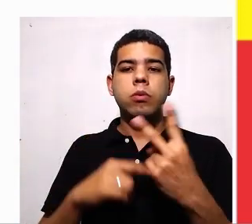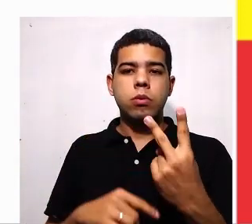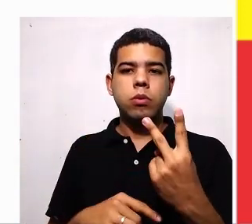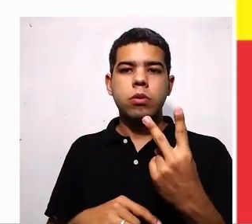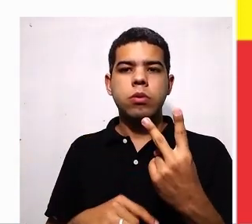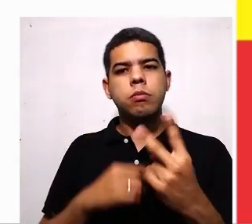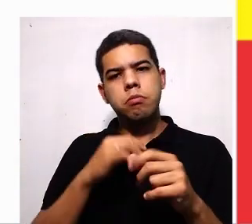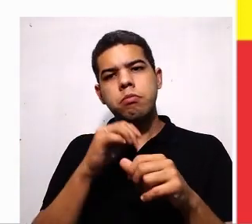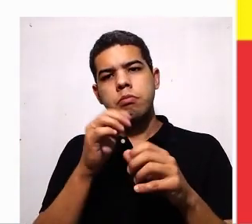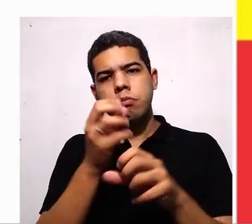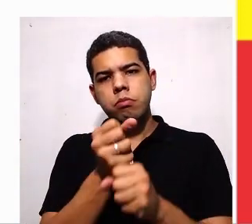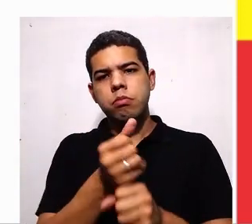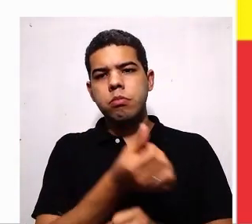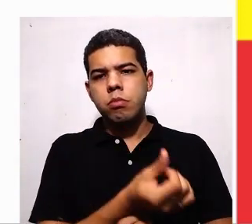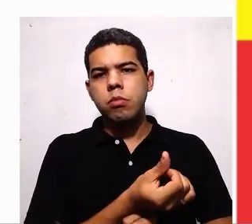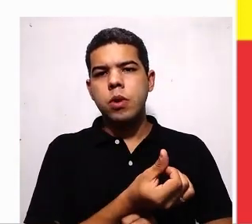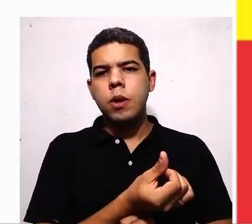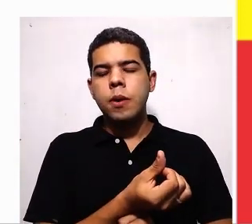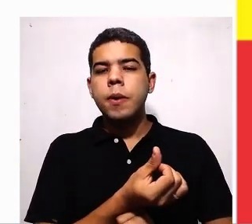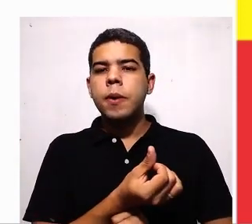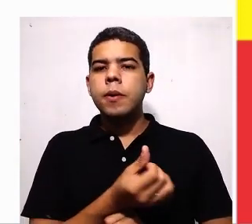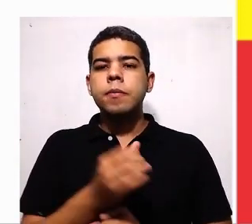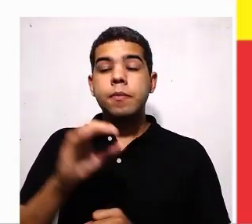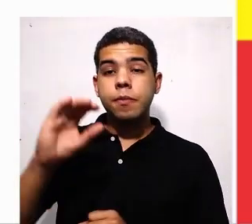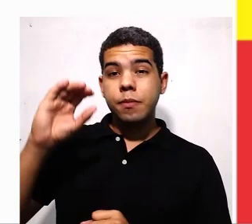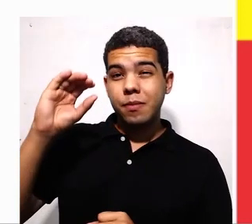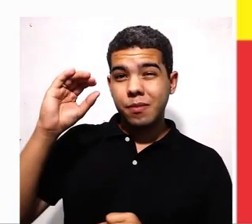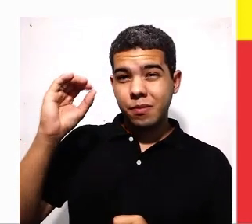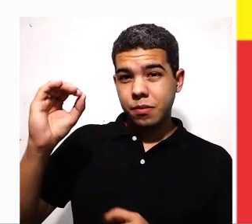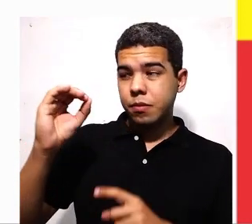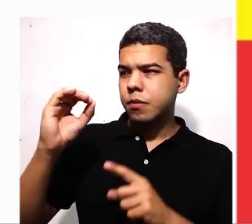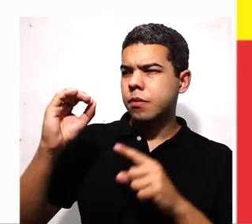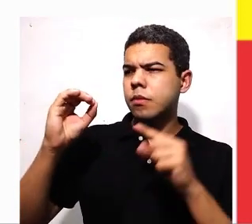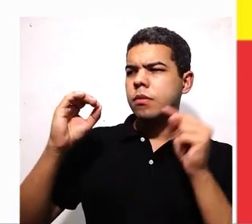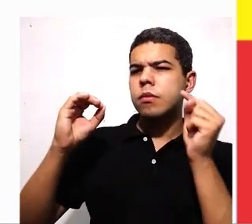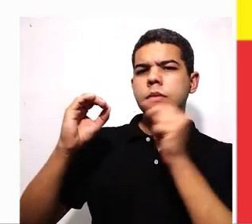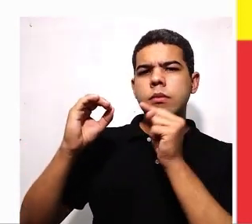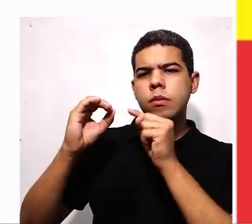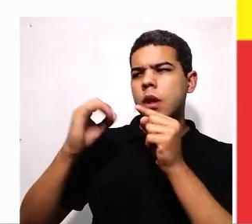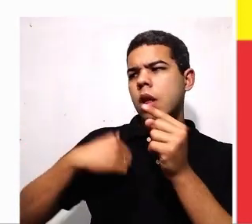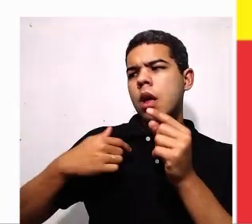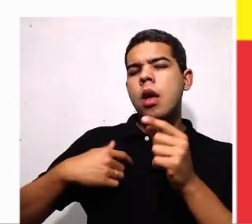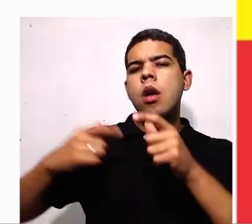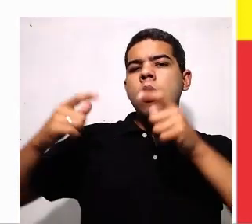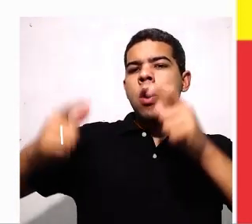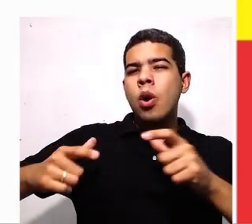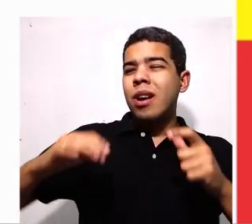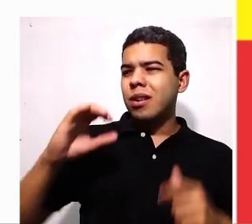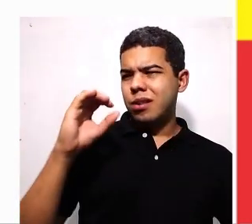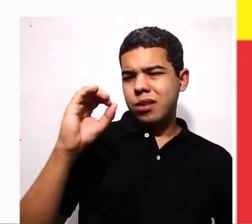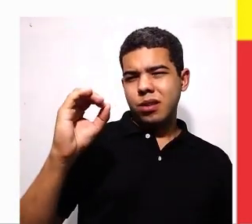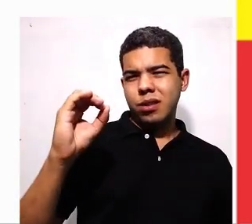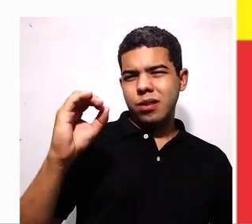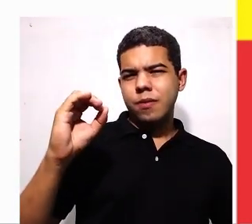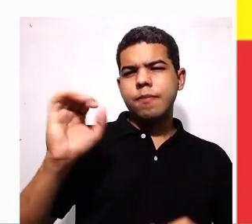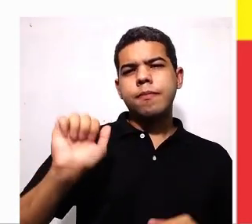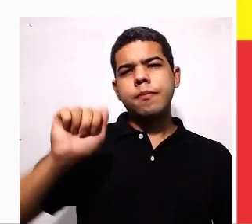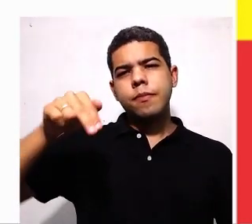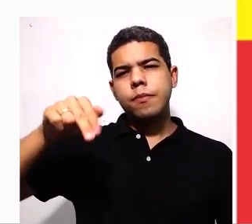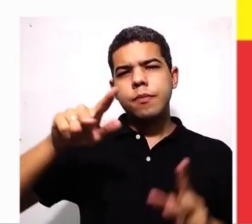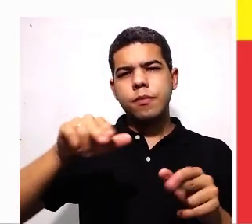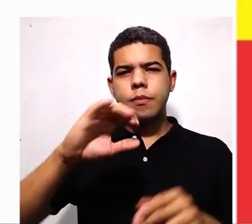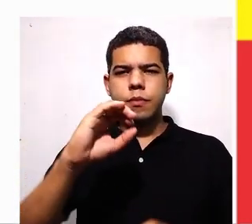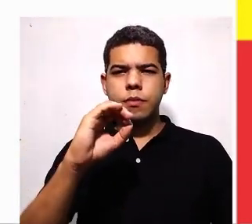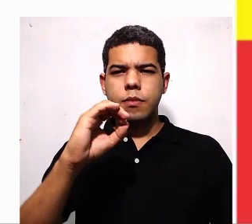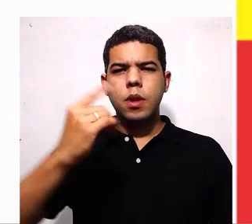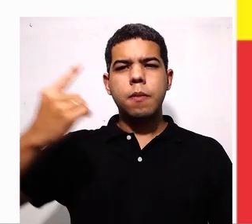o 6. Beleza? Então, esse 0 eu vou considerar como a posição 0. Porque eu disse aqui que a n é igual a 0.